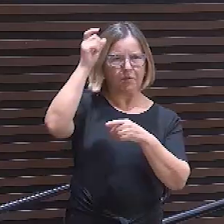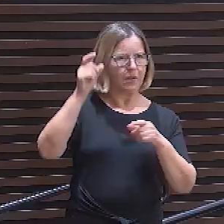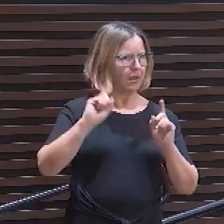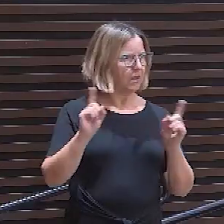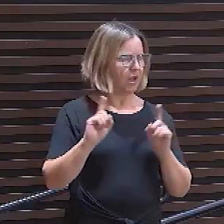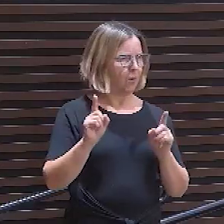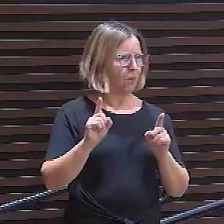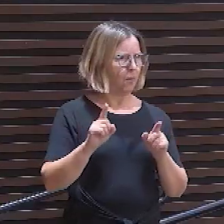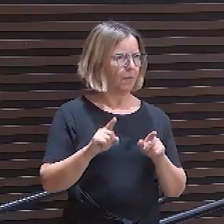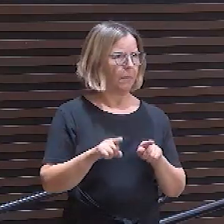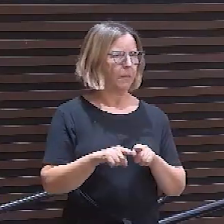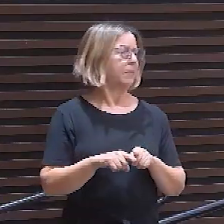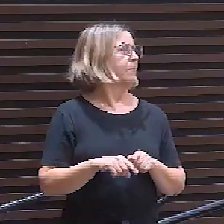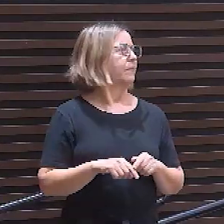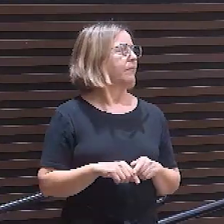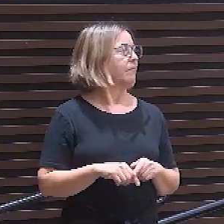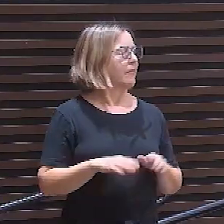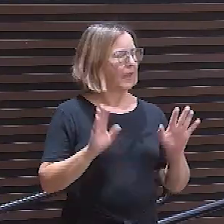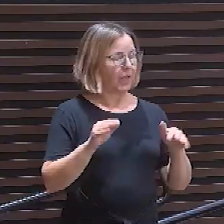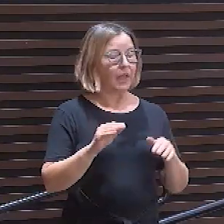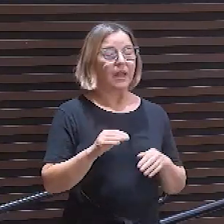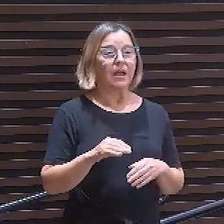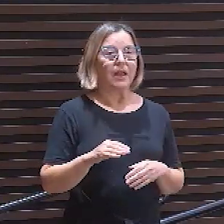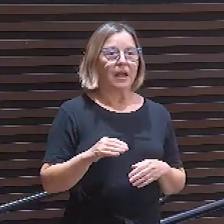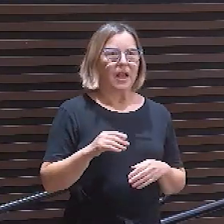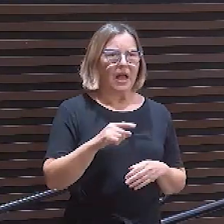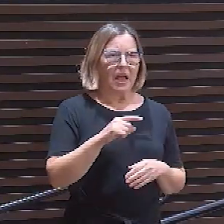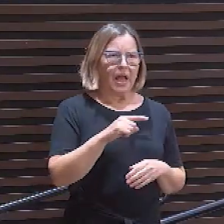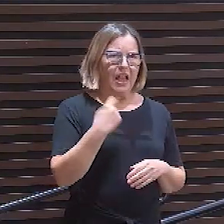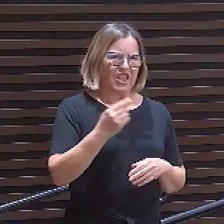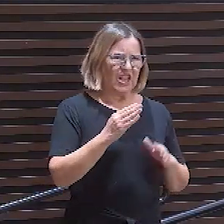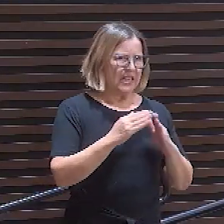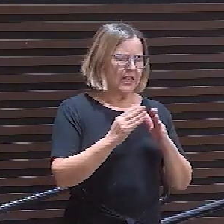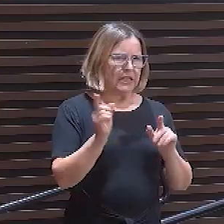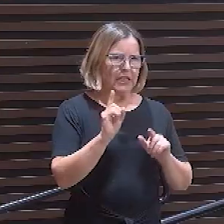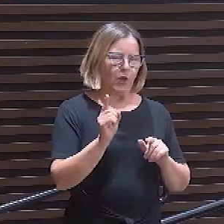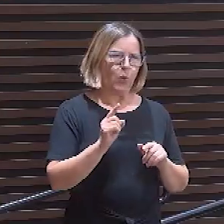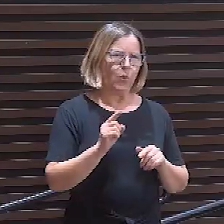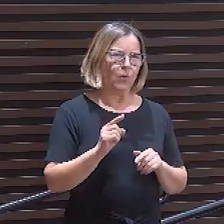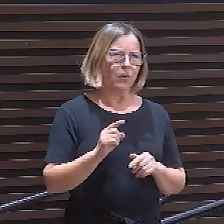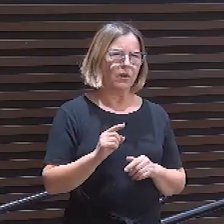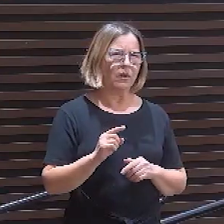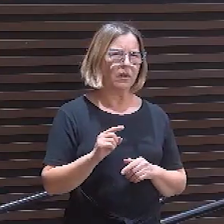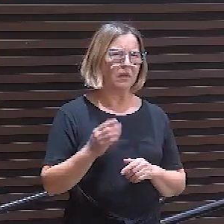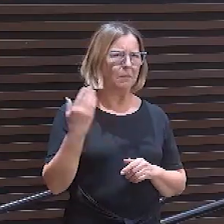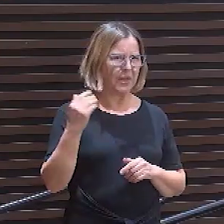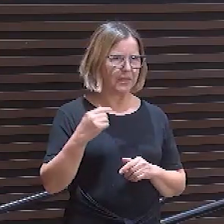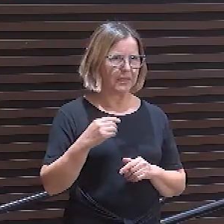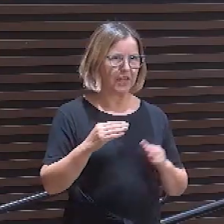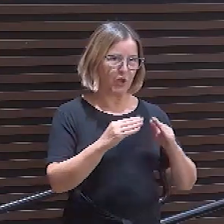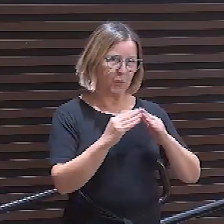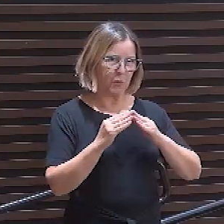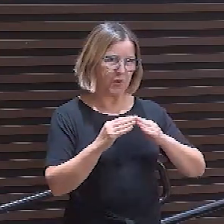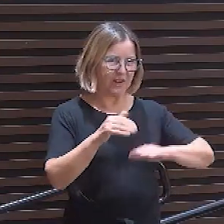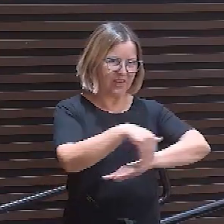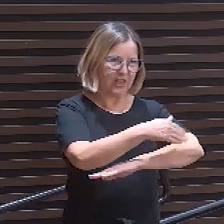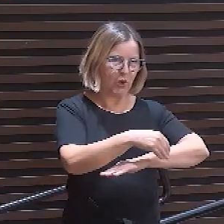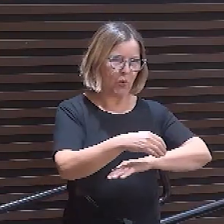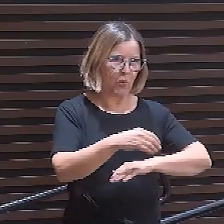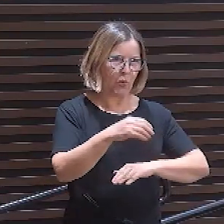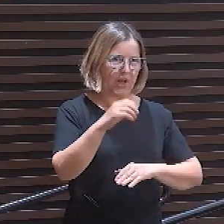não. Quando nós morávamos aqui na Rua Santos, apareceram lá umas coisas, aqui não. Aqui não é seu